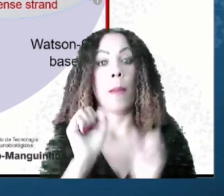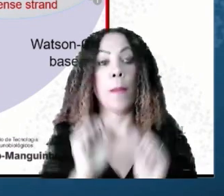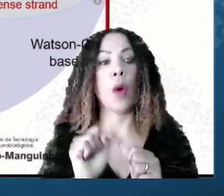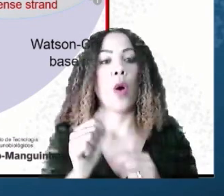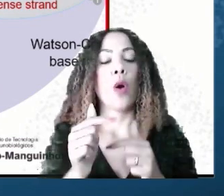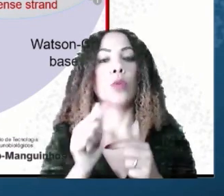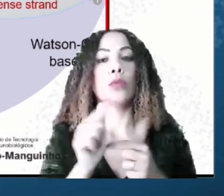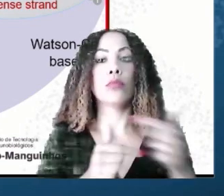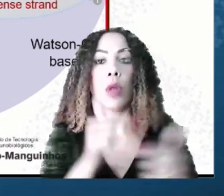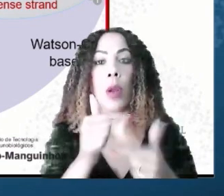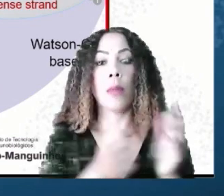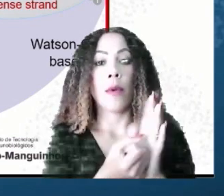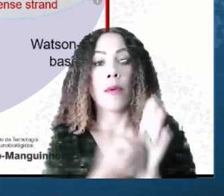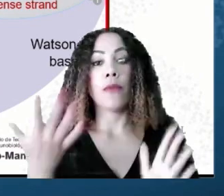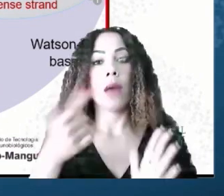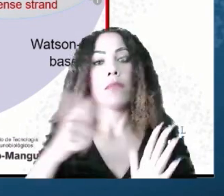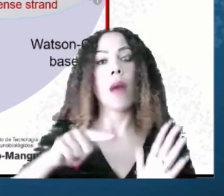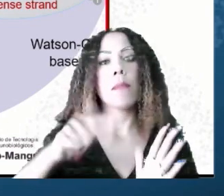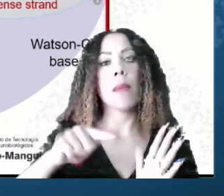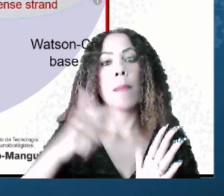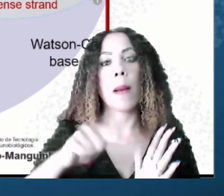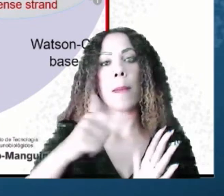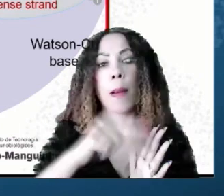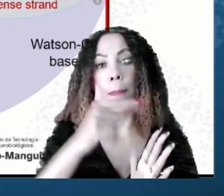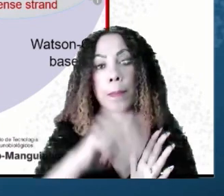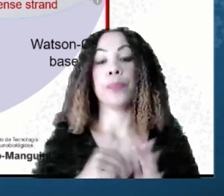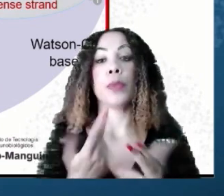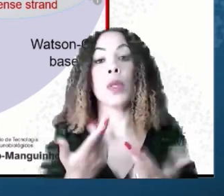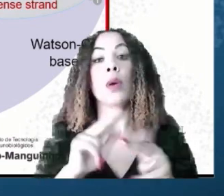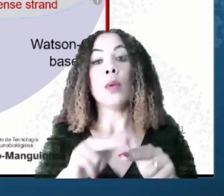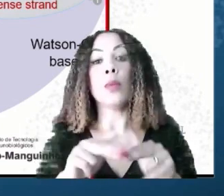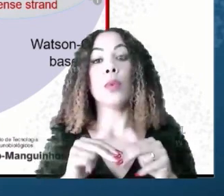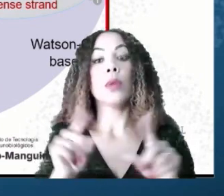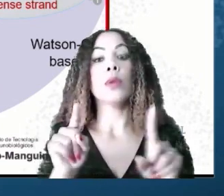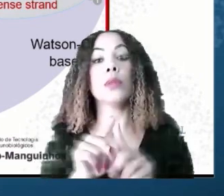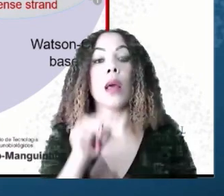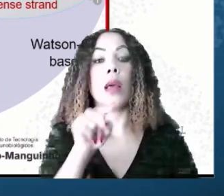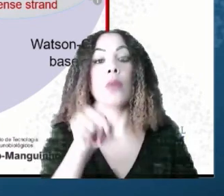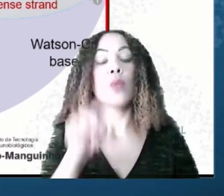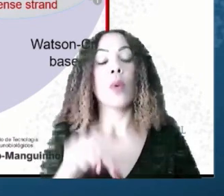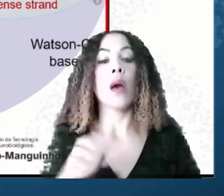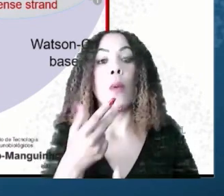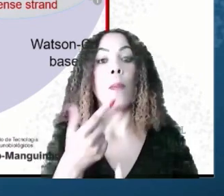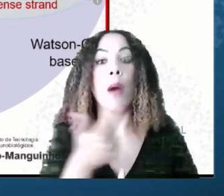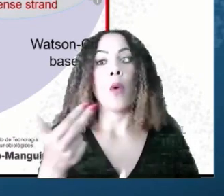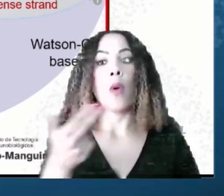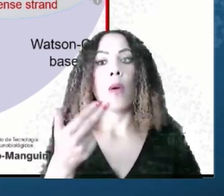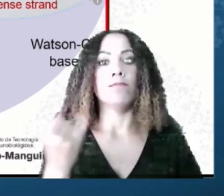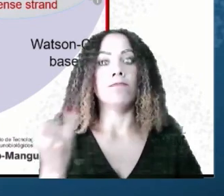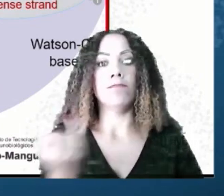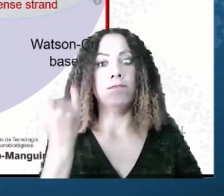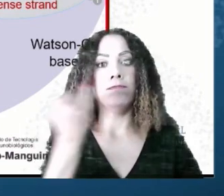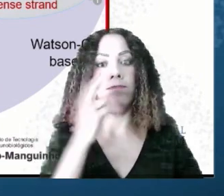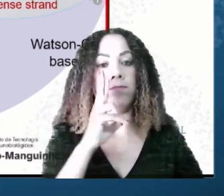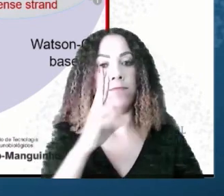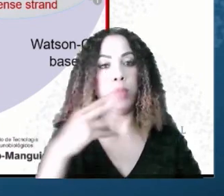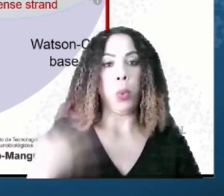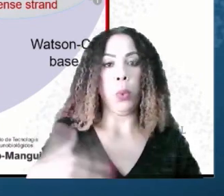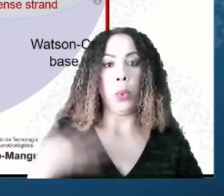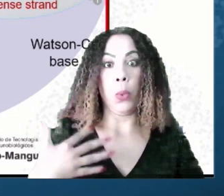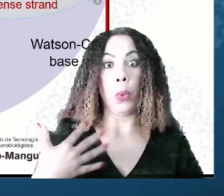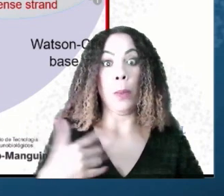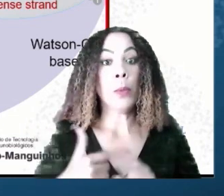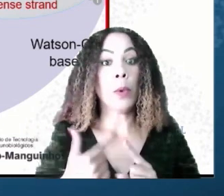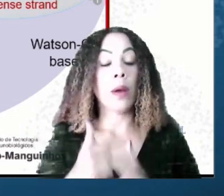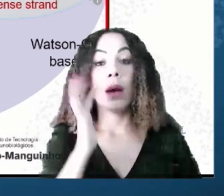trabalhada inúmeras vezes. E por isso também isso é um mecanismo muito potente. E na teoria,